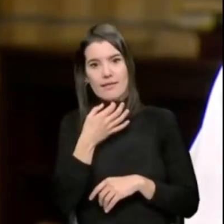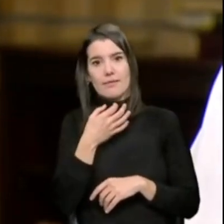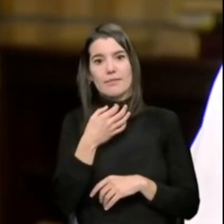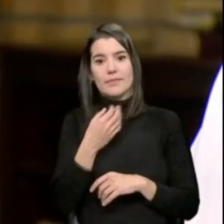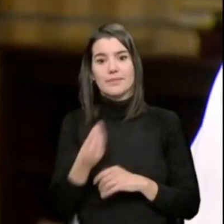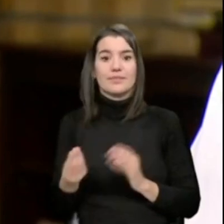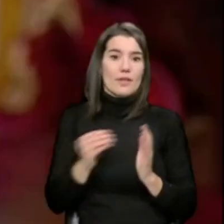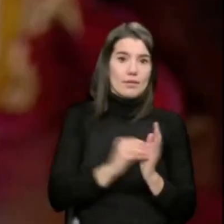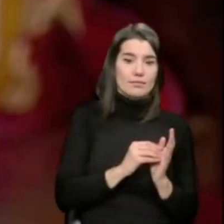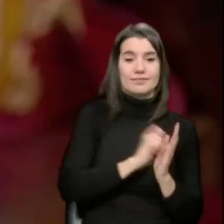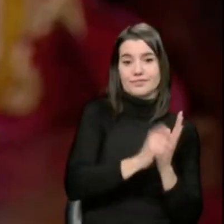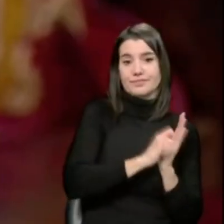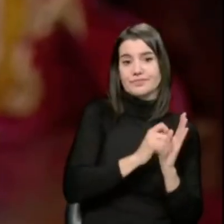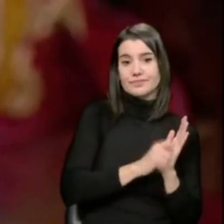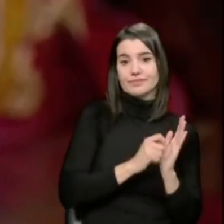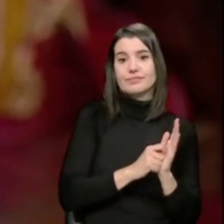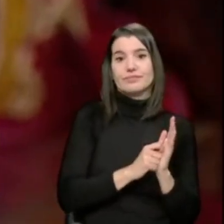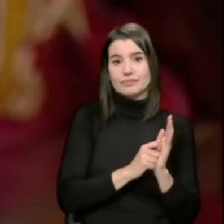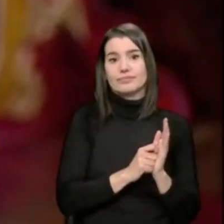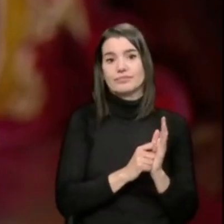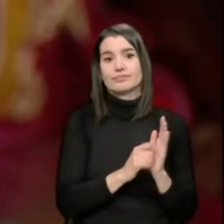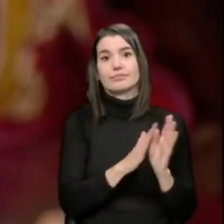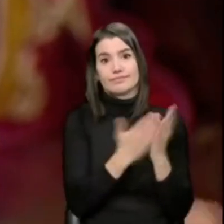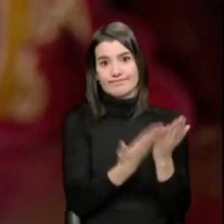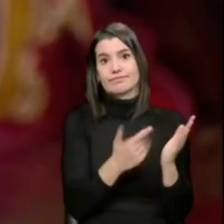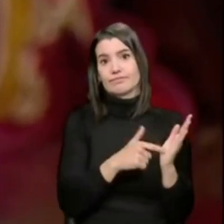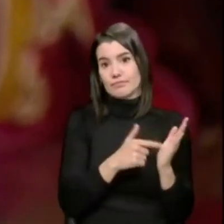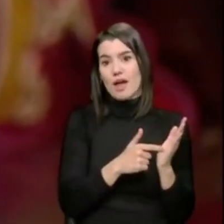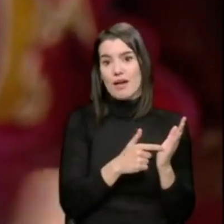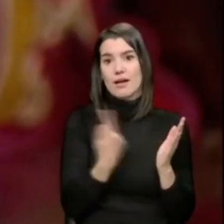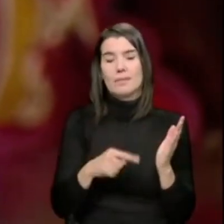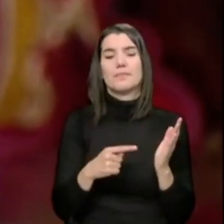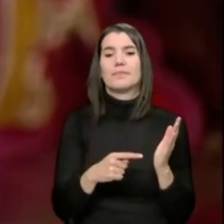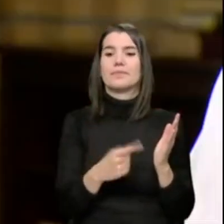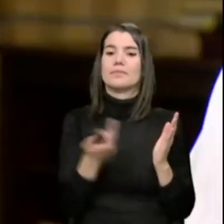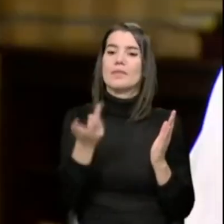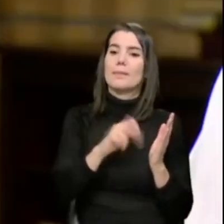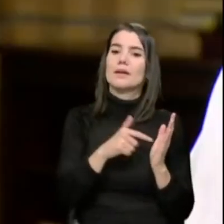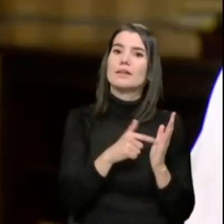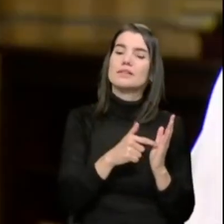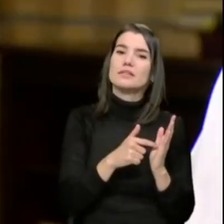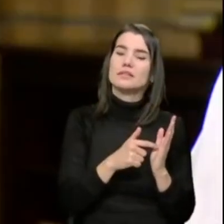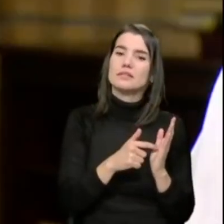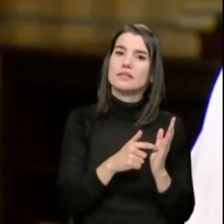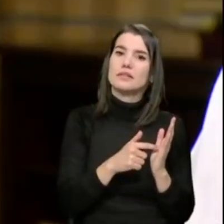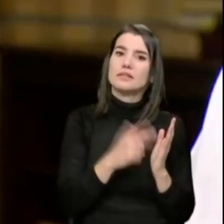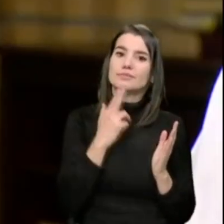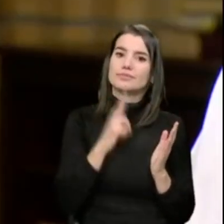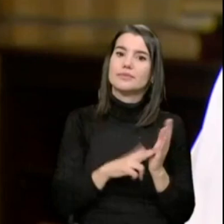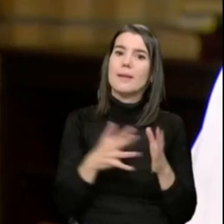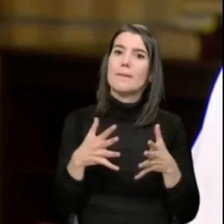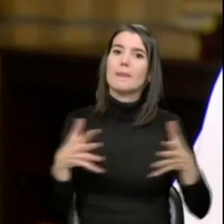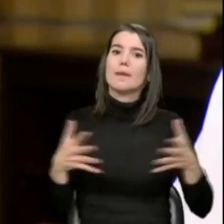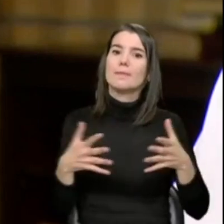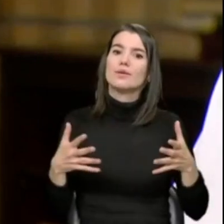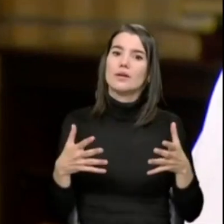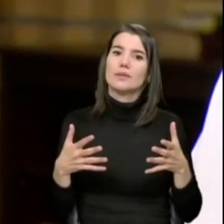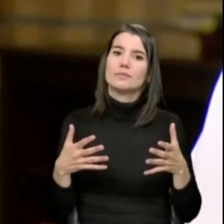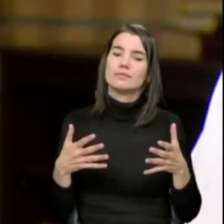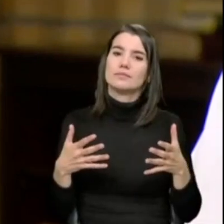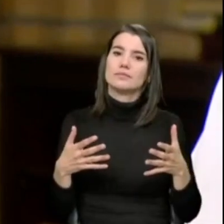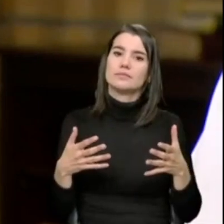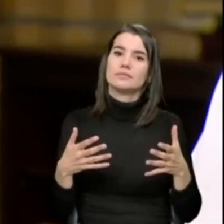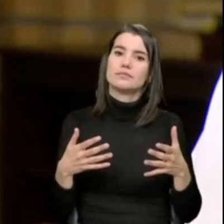transcrita nestas obras, em que aparecem, na verdade, a maioria